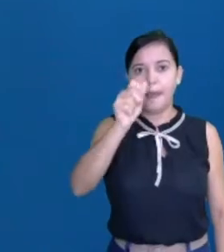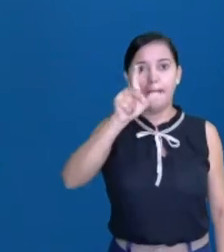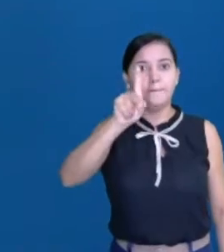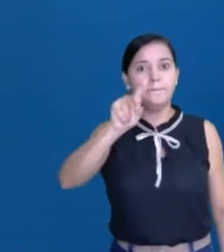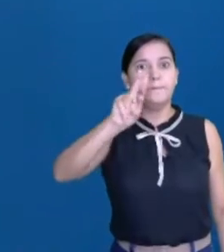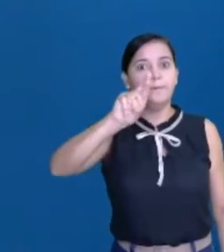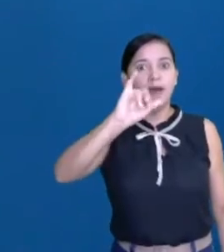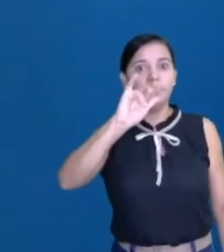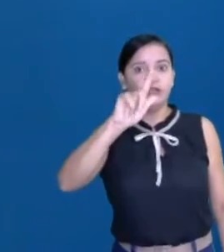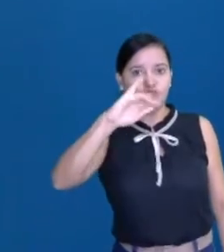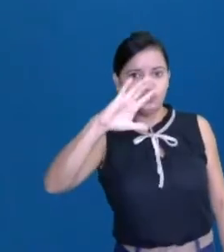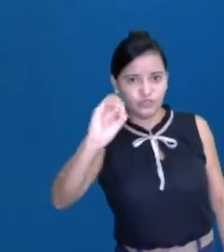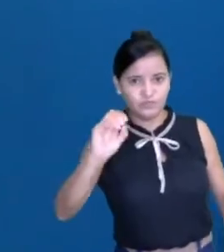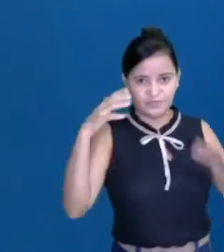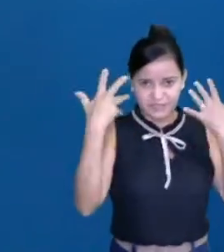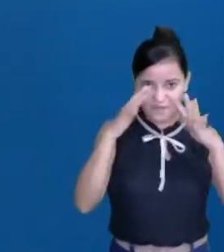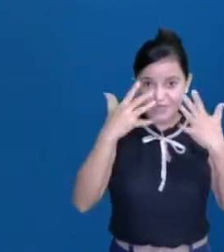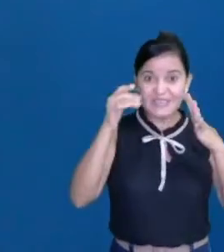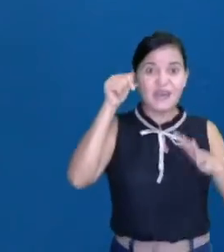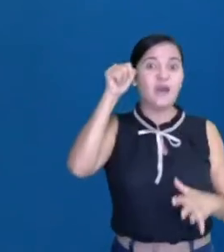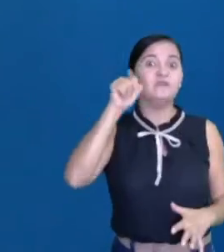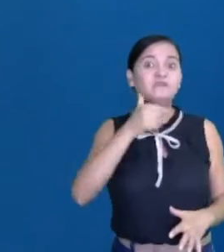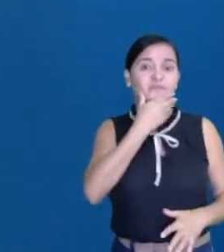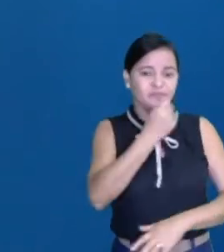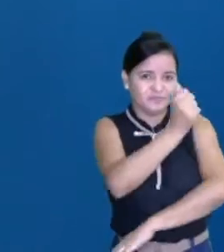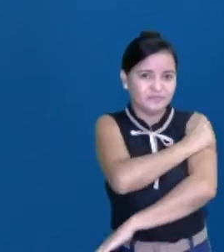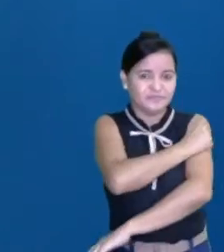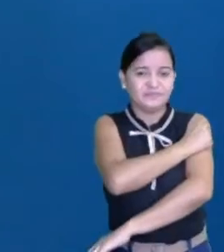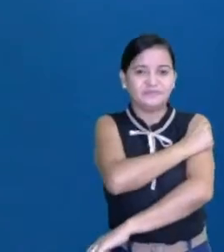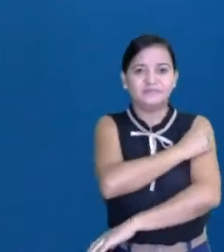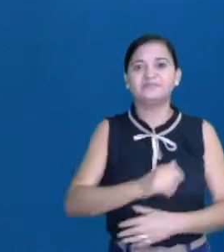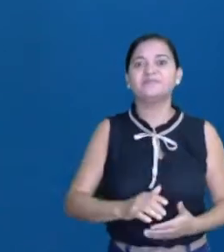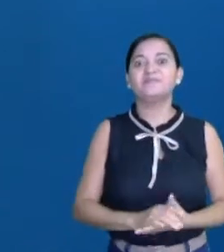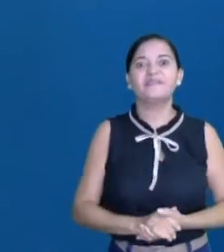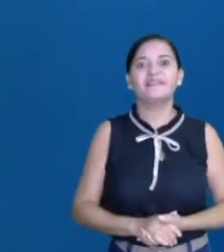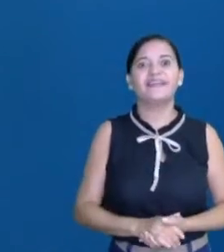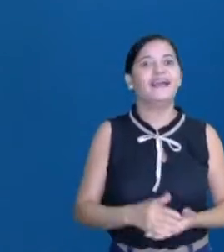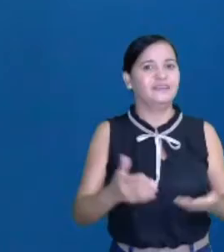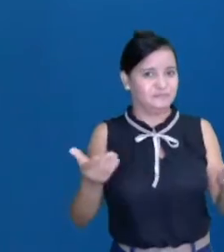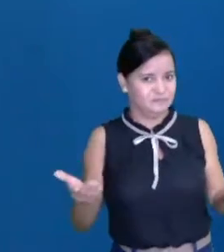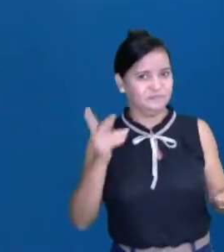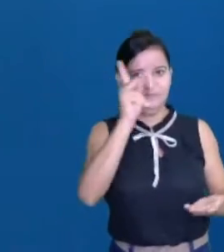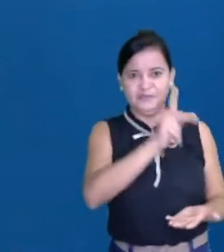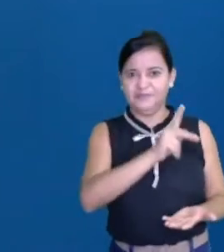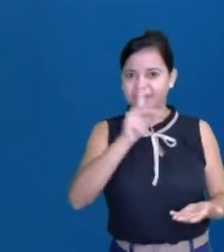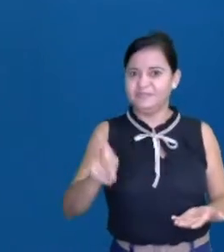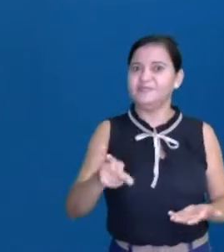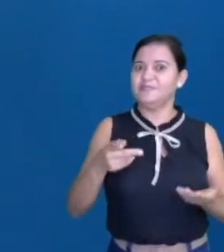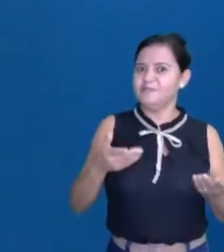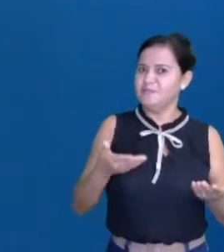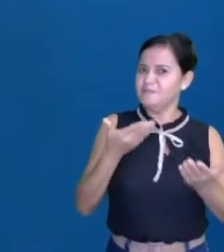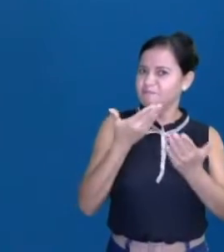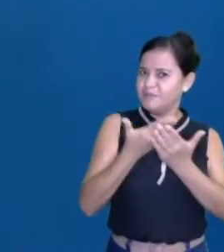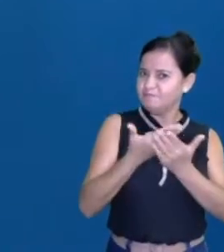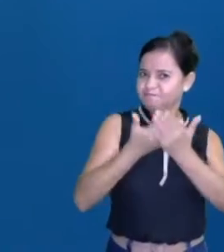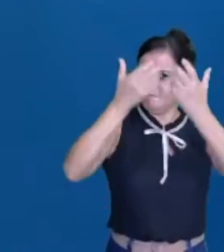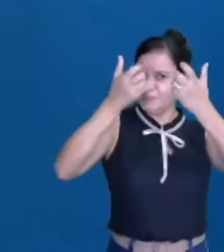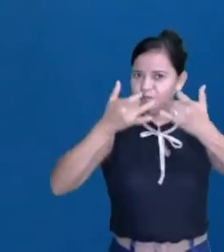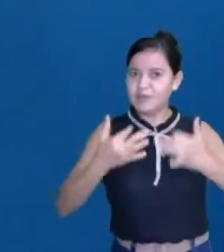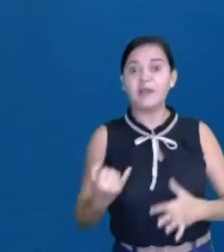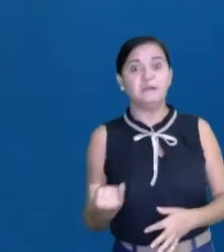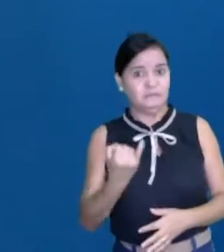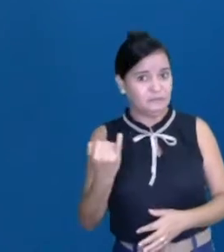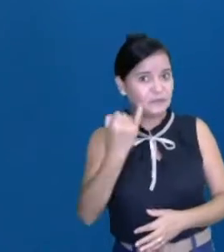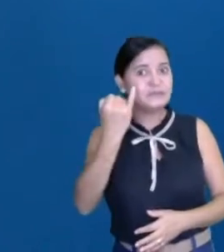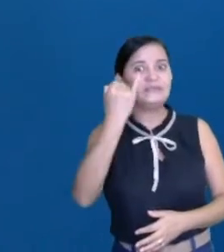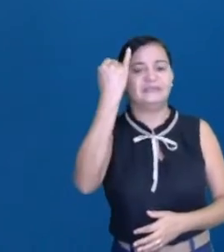Salve, salve, aluna e aluno da EJA. Quem é que está aqui na área? Aqui o Aprígio, para trazer um assunto extremamente relevante e